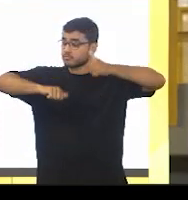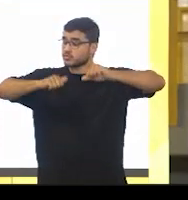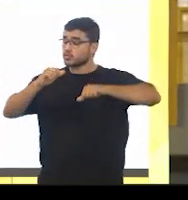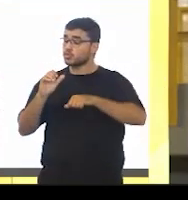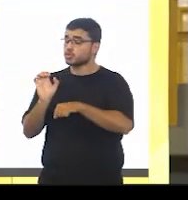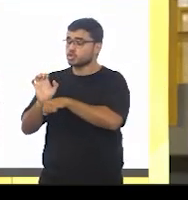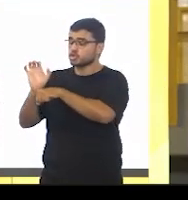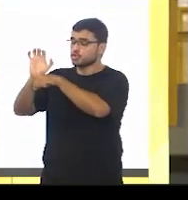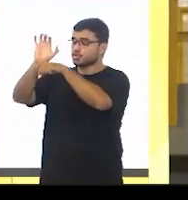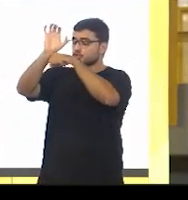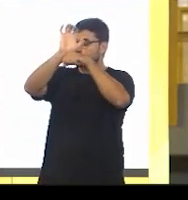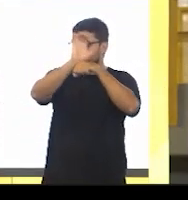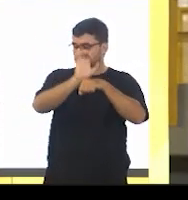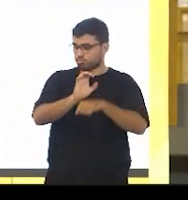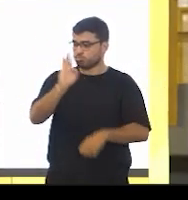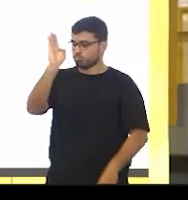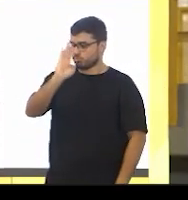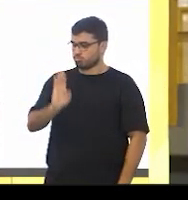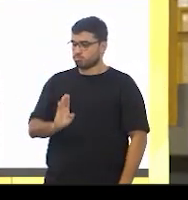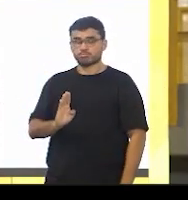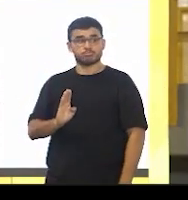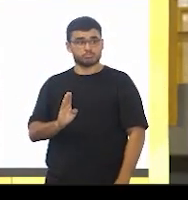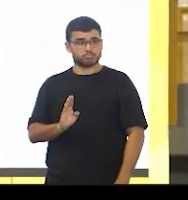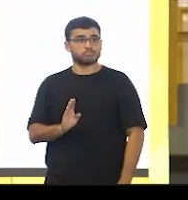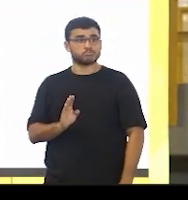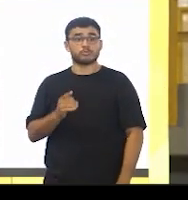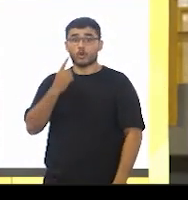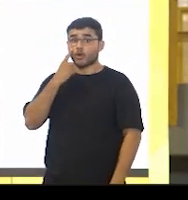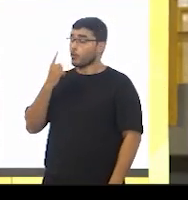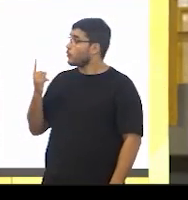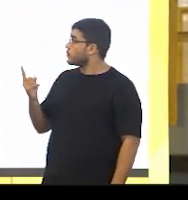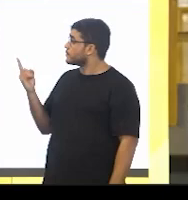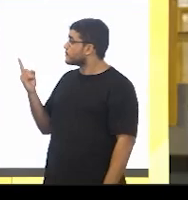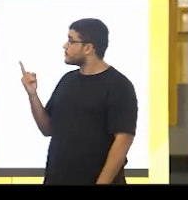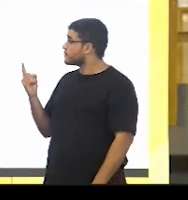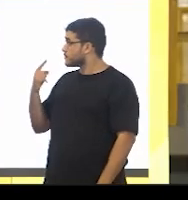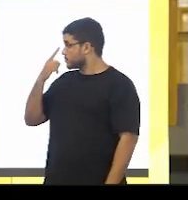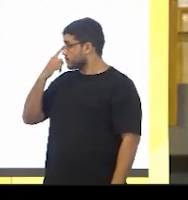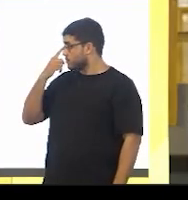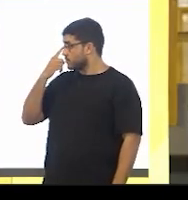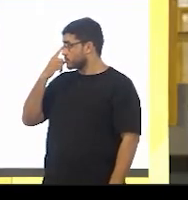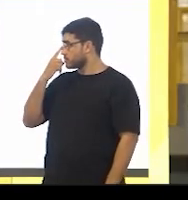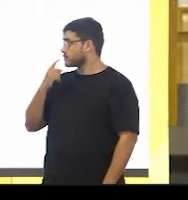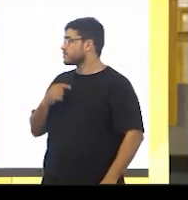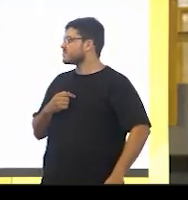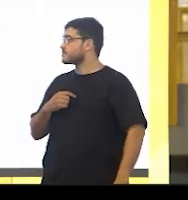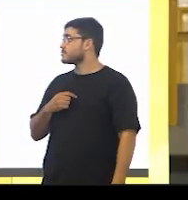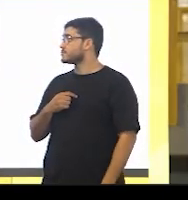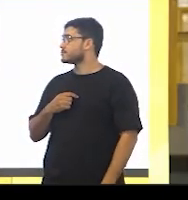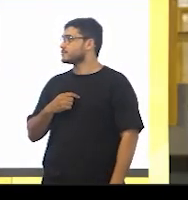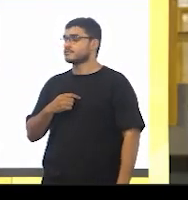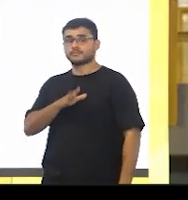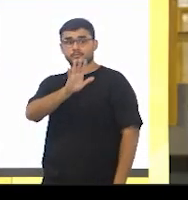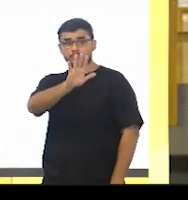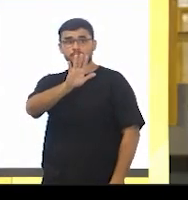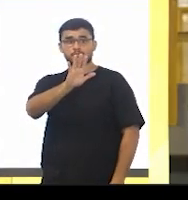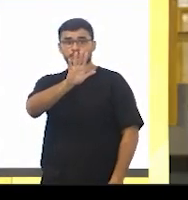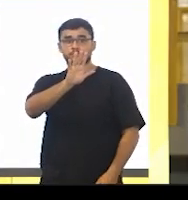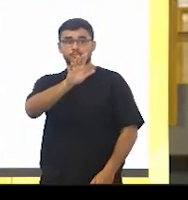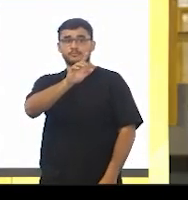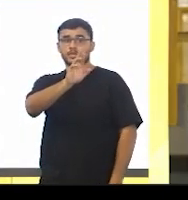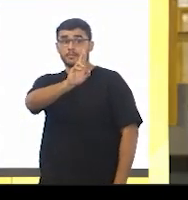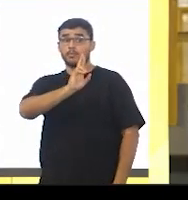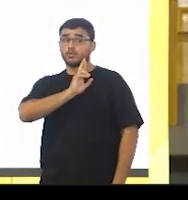Dos Estados Nacionais, perfeito. Vai ganhar um presente você, vai ganhar um presente, viu? E é agora, daqui a